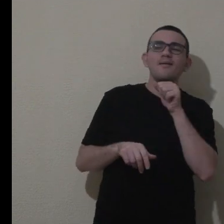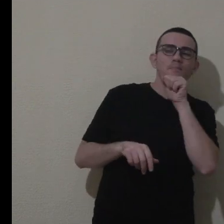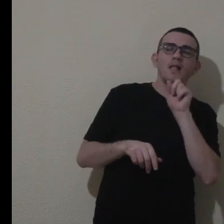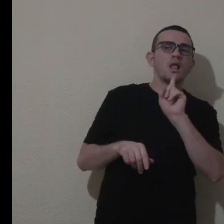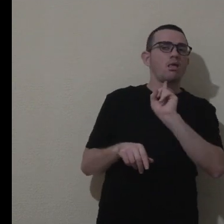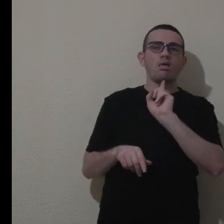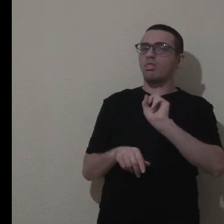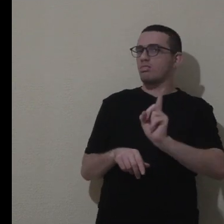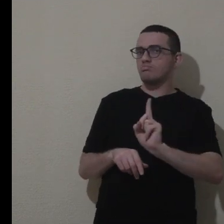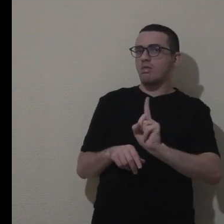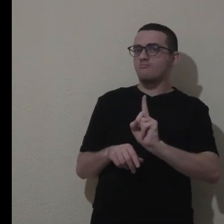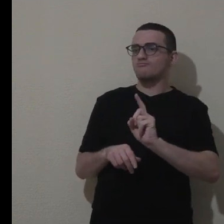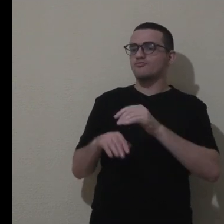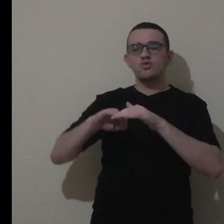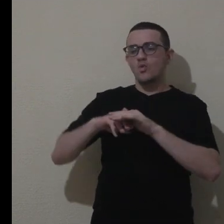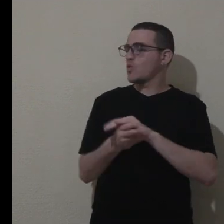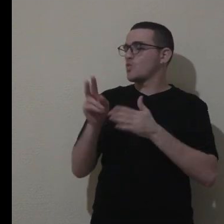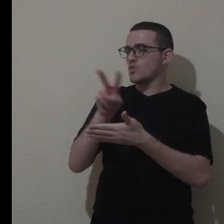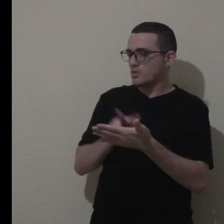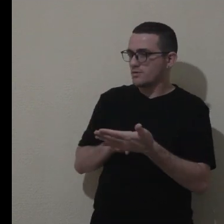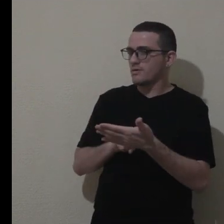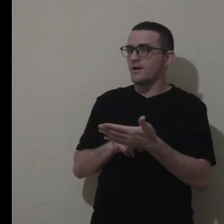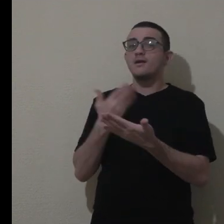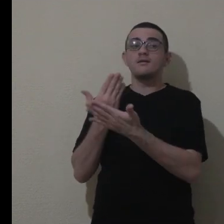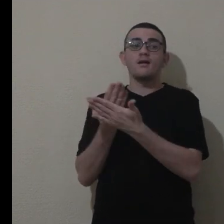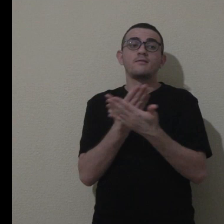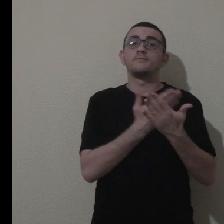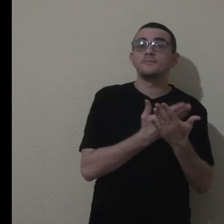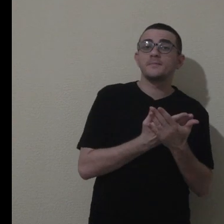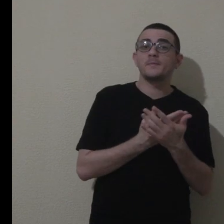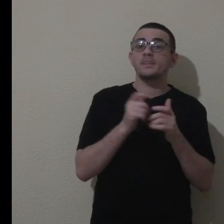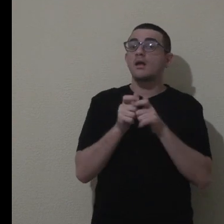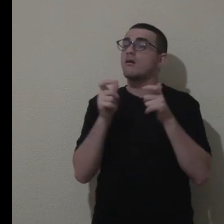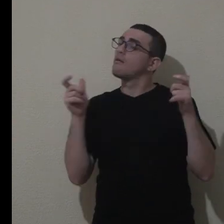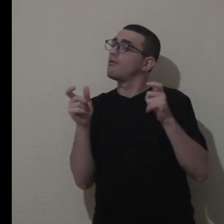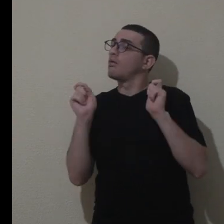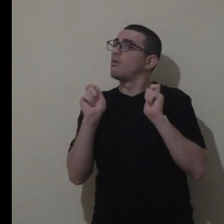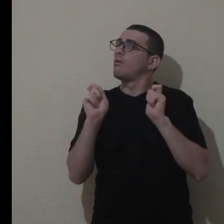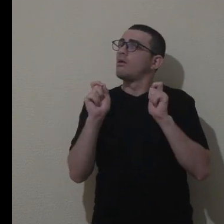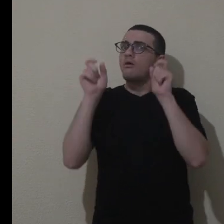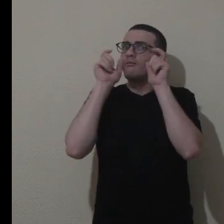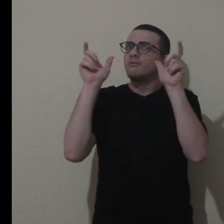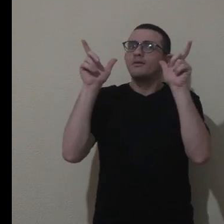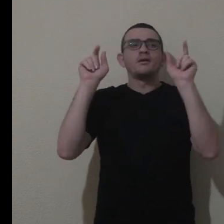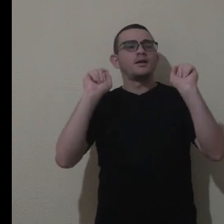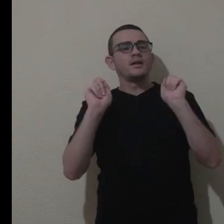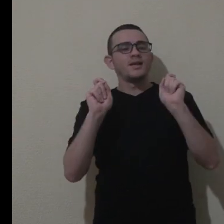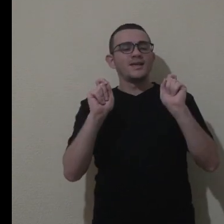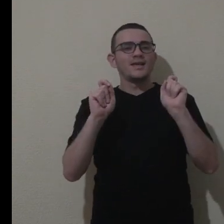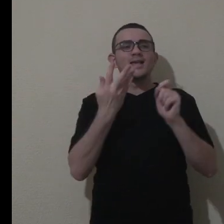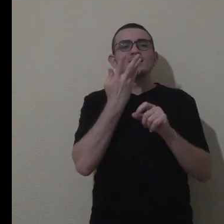de ler. E daí estudaram essas crianças. E, surpreendentemente, as crianças